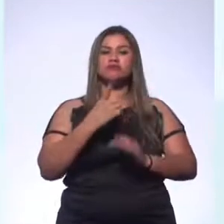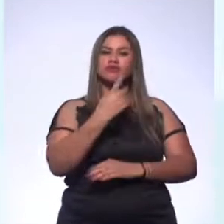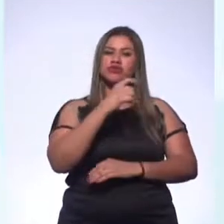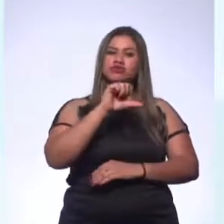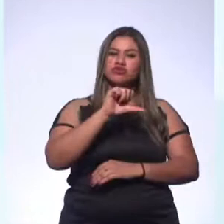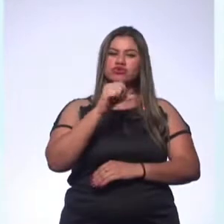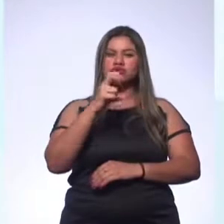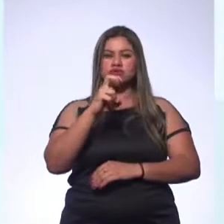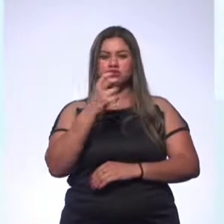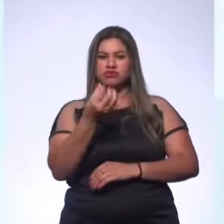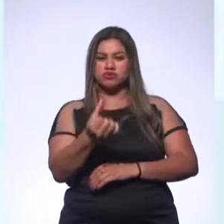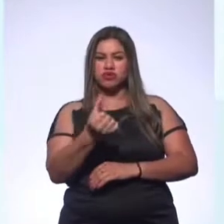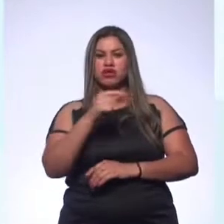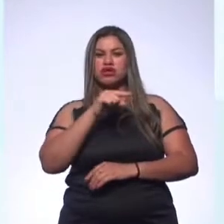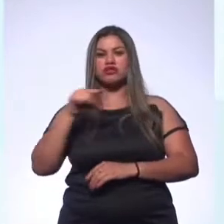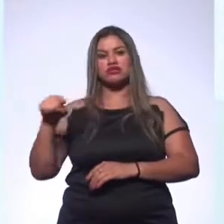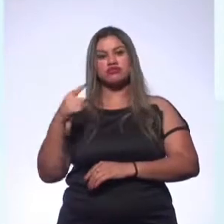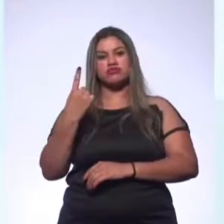a